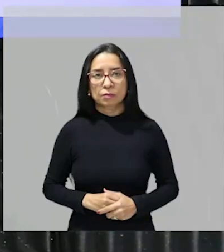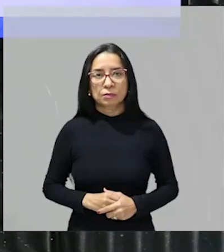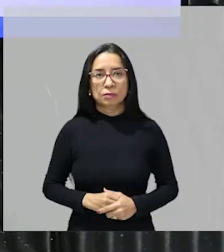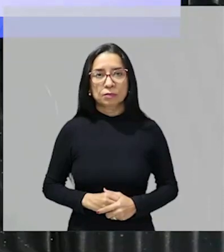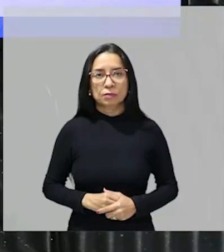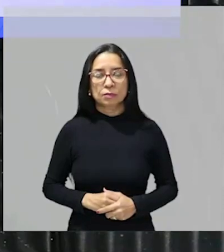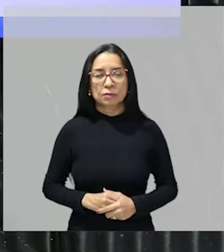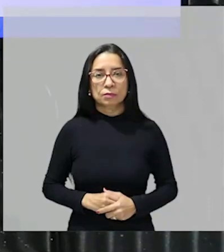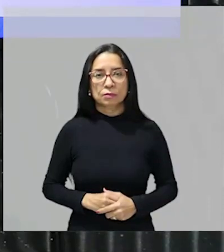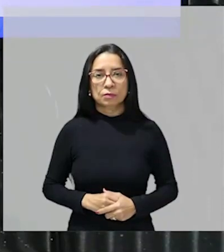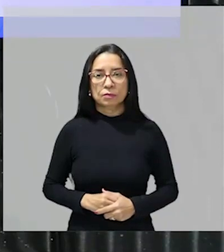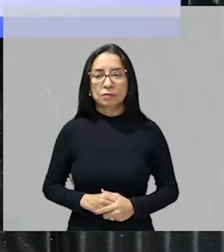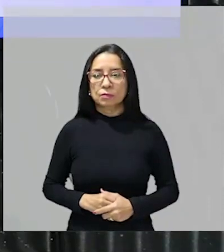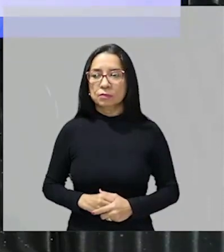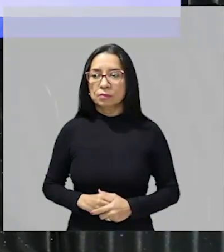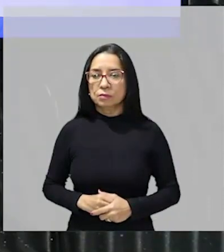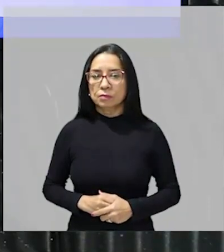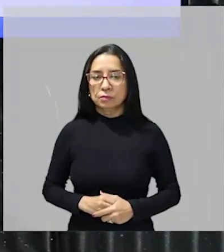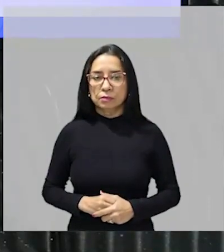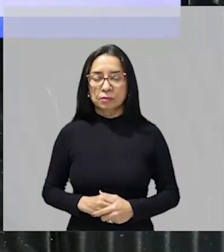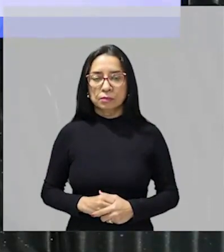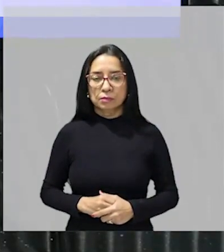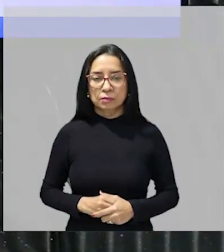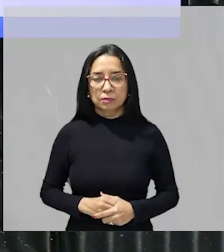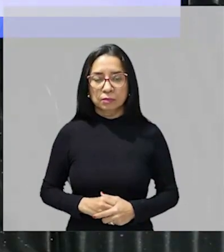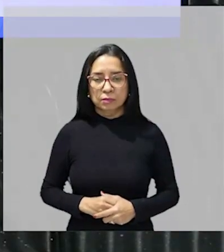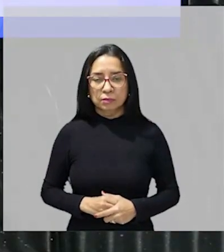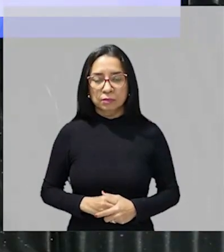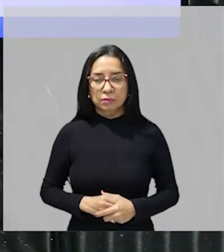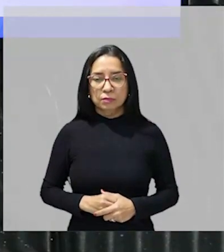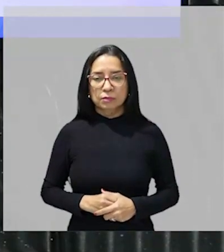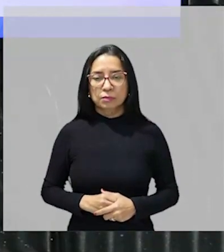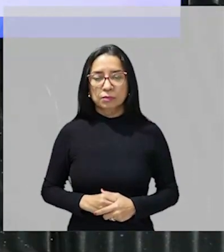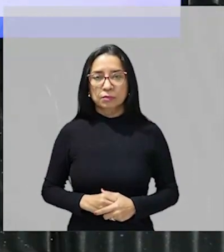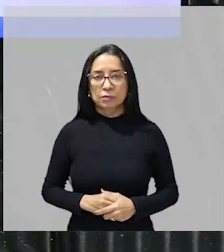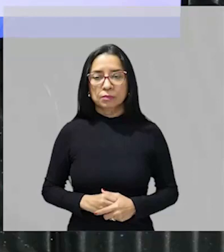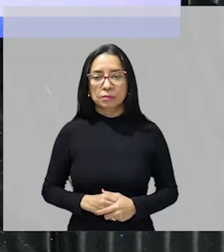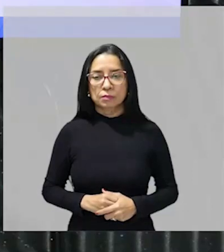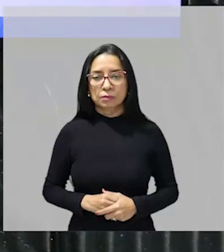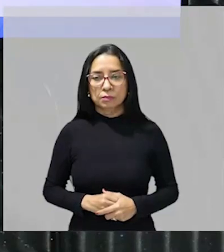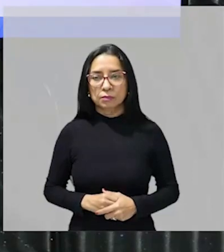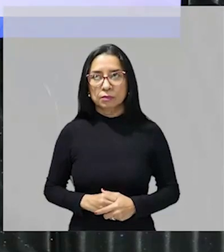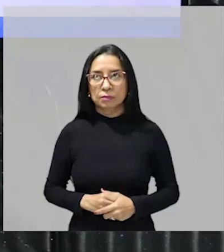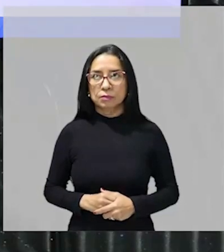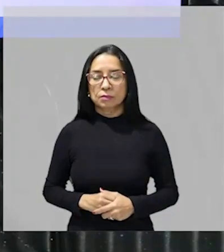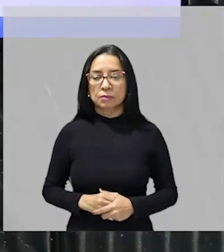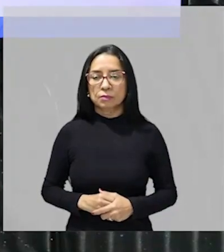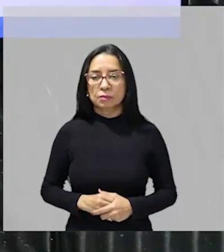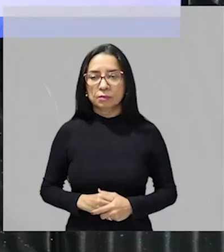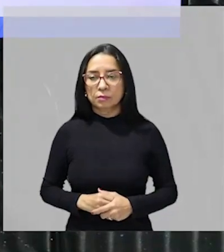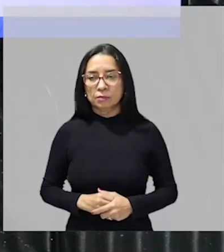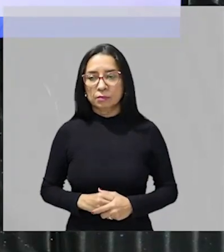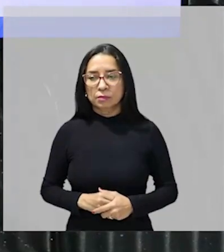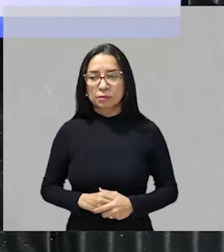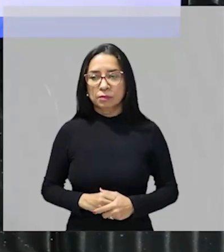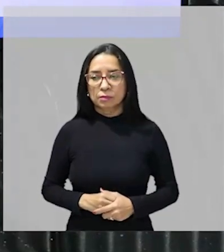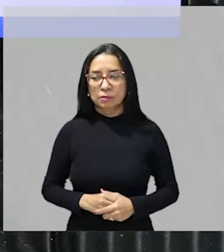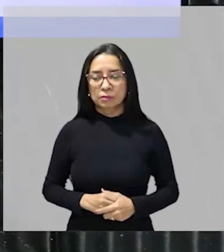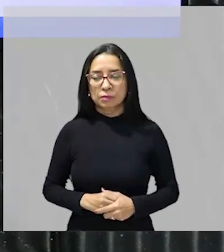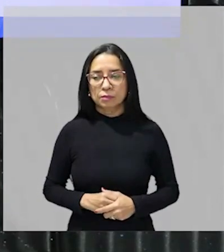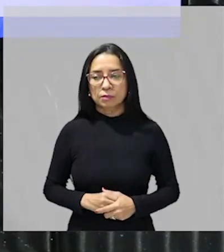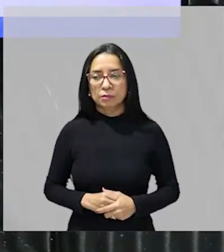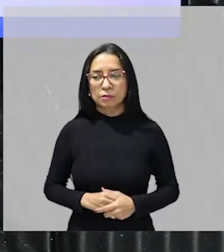mejor enseñanza de una lengua incide en la mejora de todas las demás. Se trata